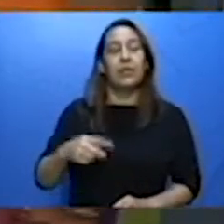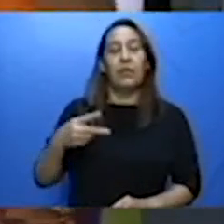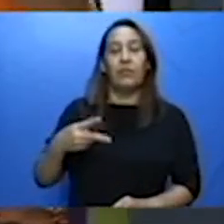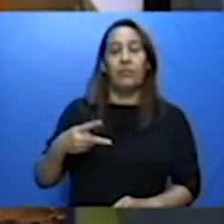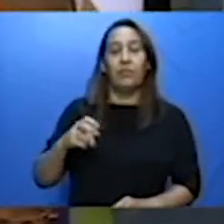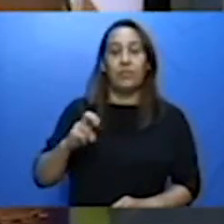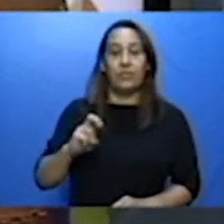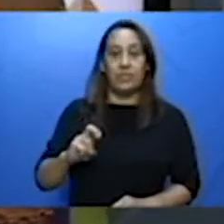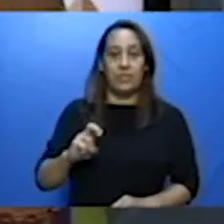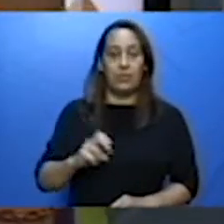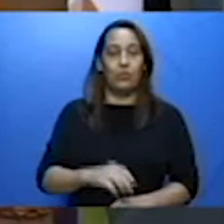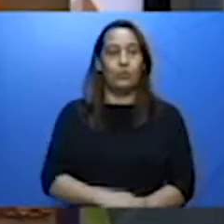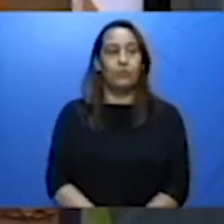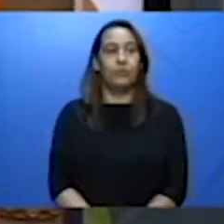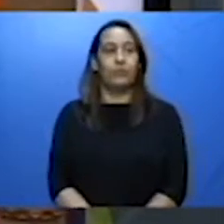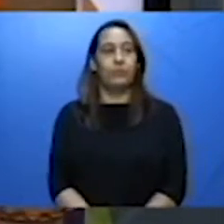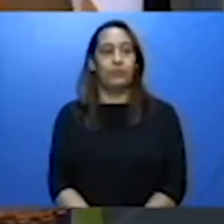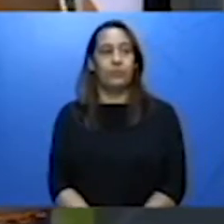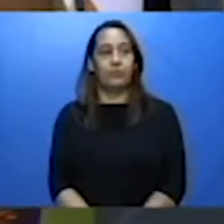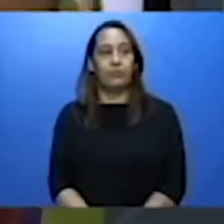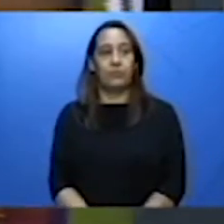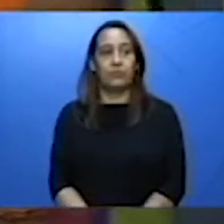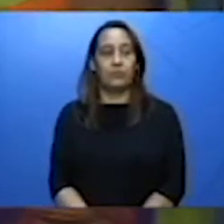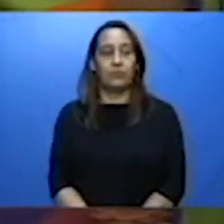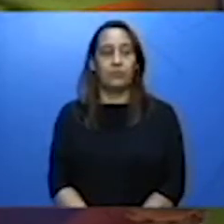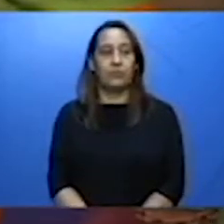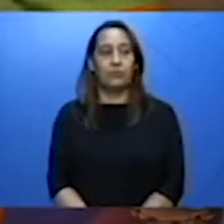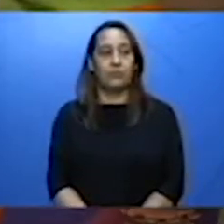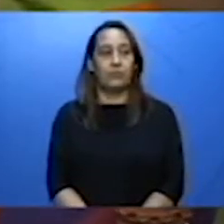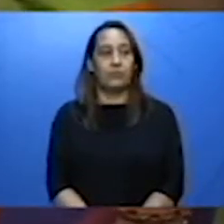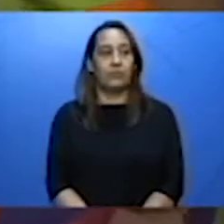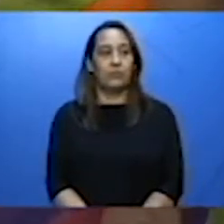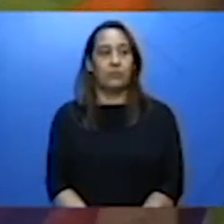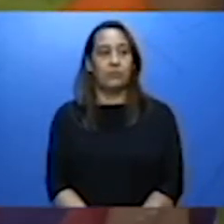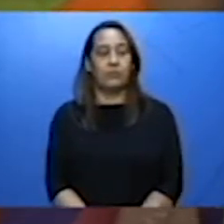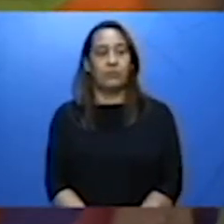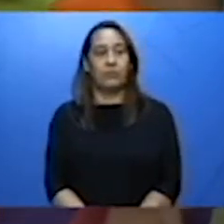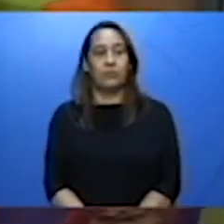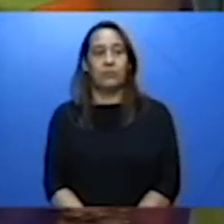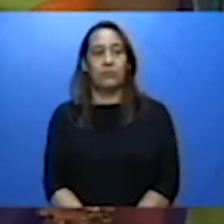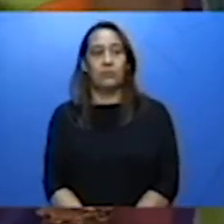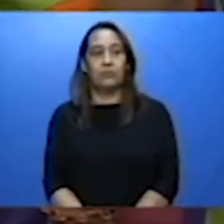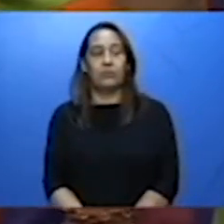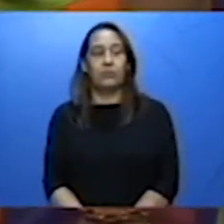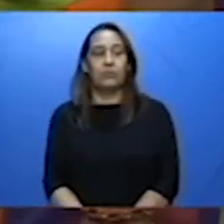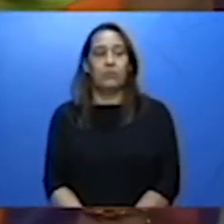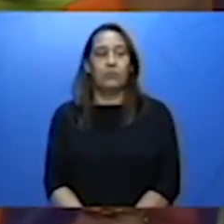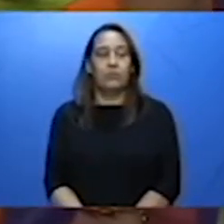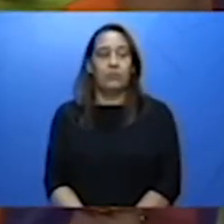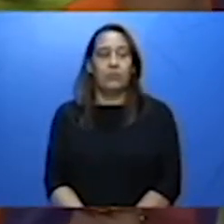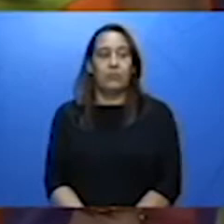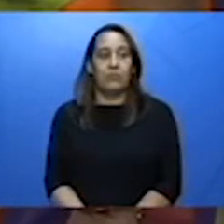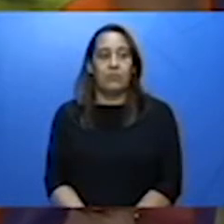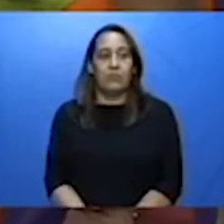lá a primeira parcela da adição, que é o 67. Coloco aqui.